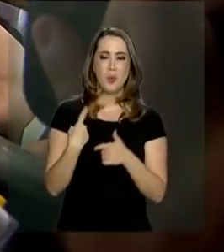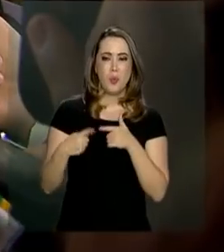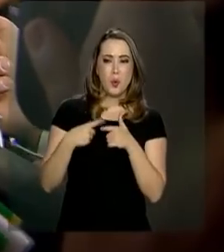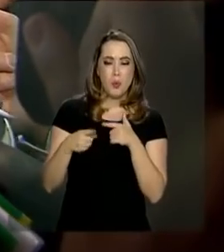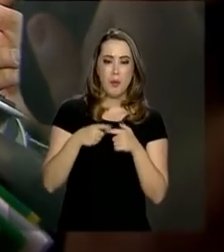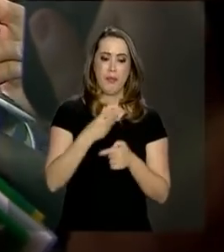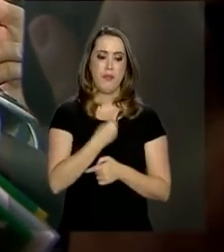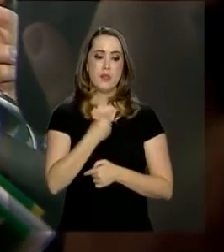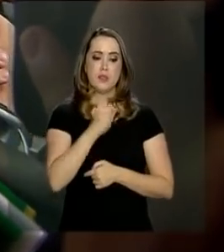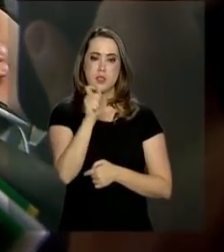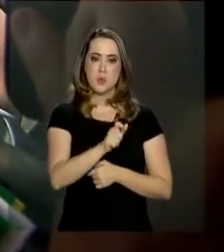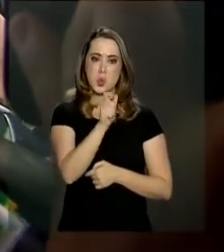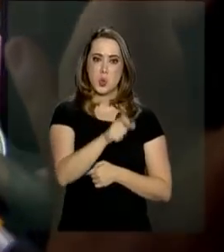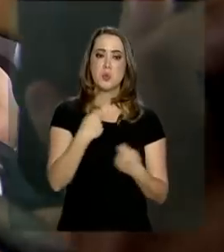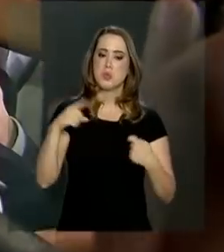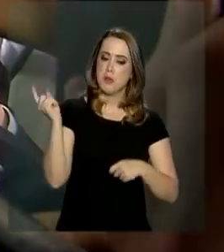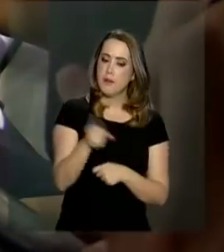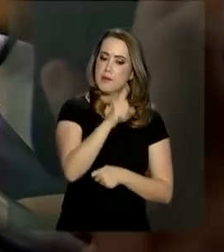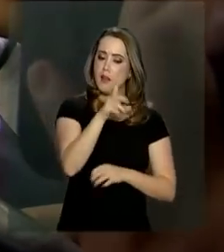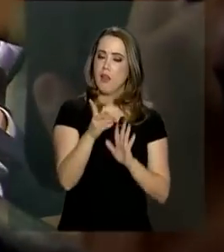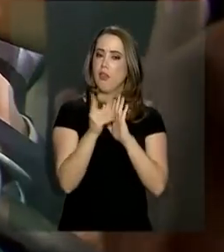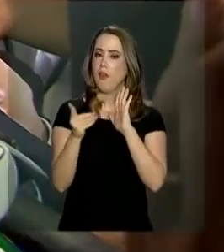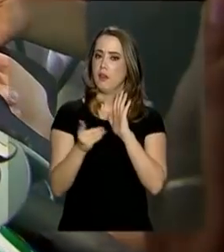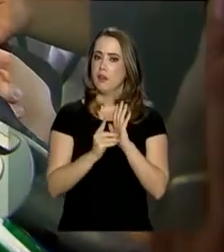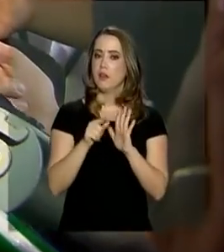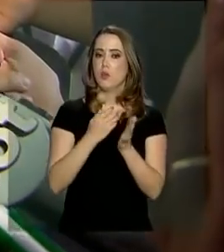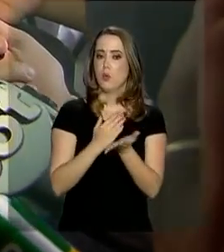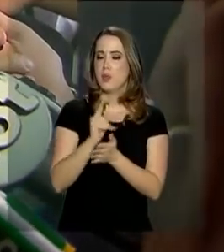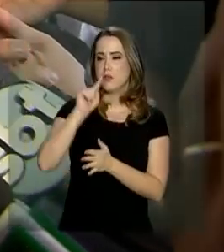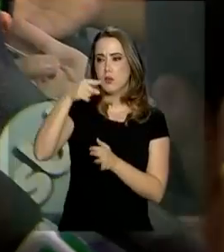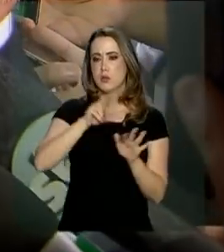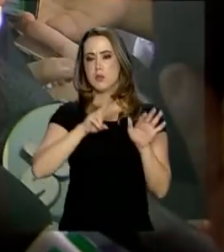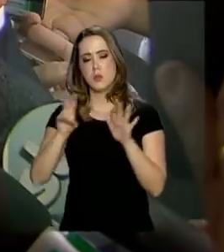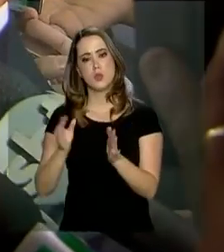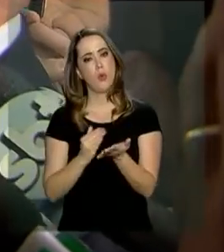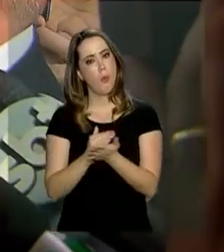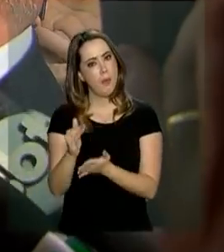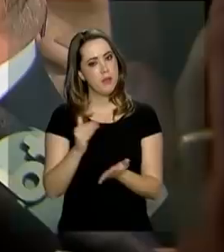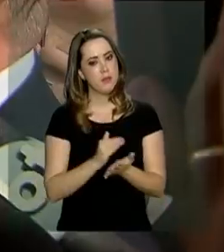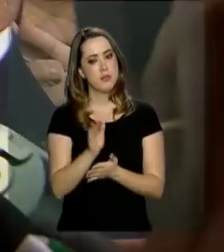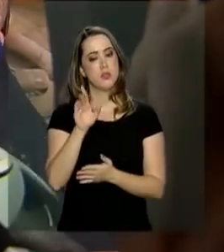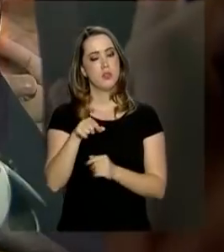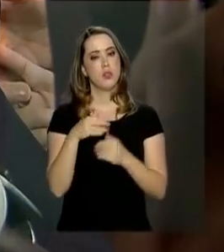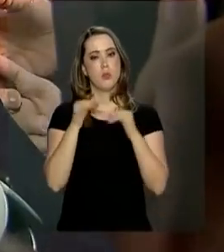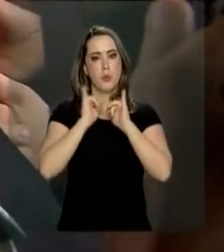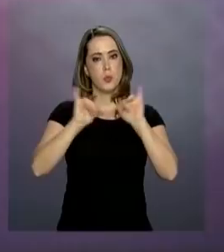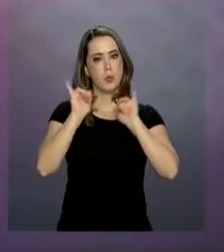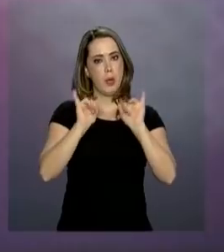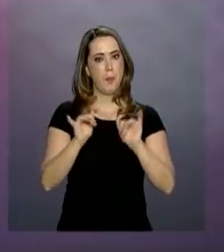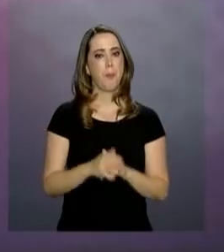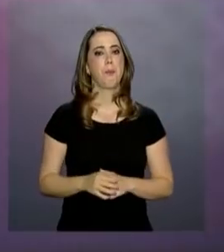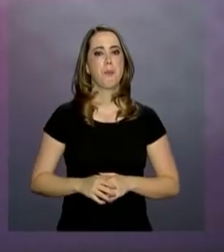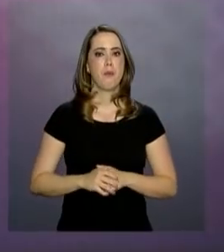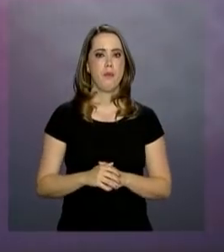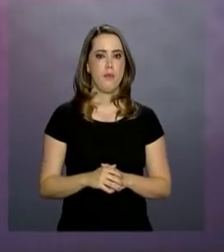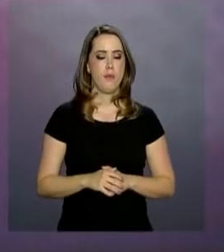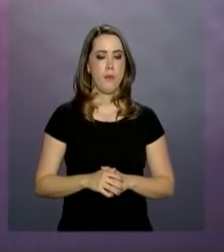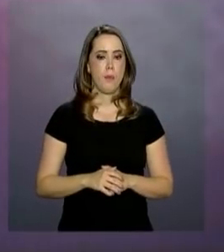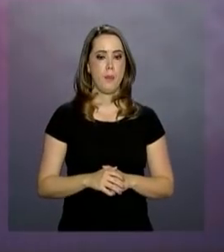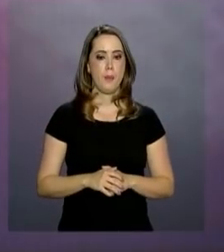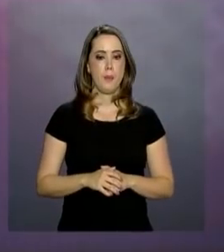por determinação dele, nós vamos acelerar para ver se no início da próxima semana a gente já começa a poder publicar.